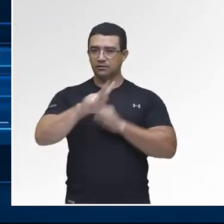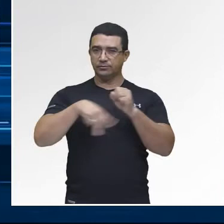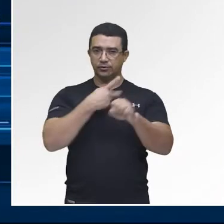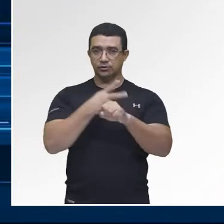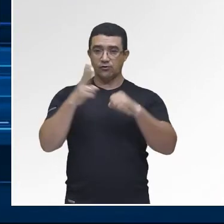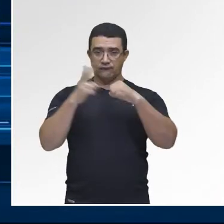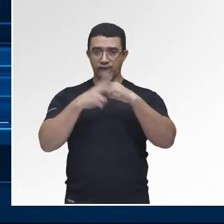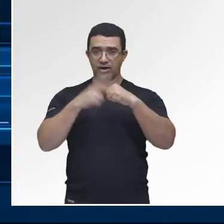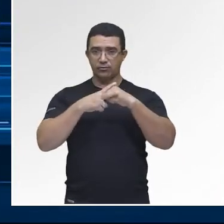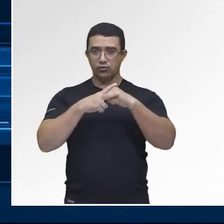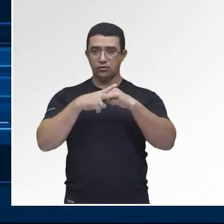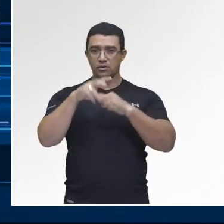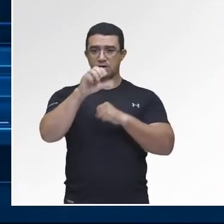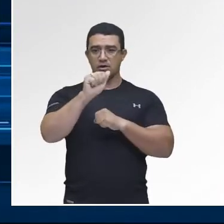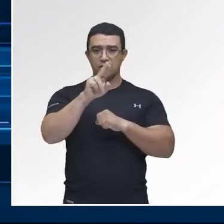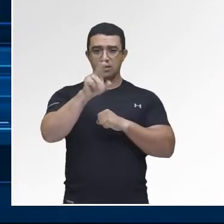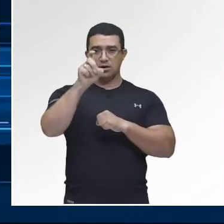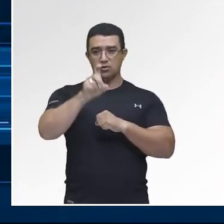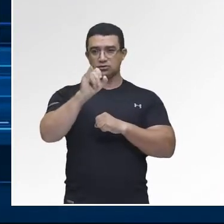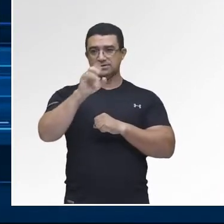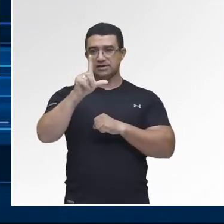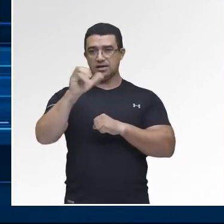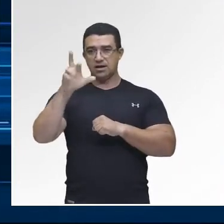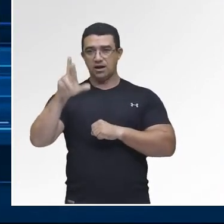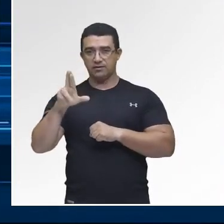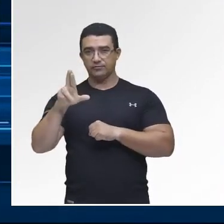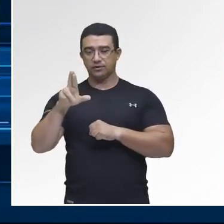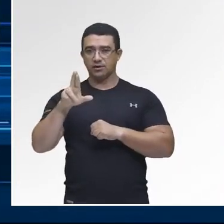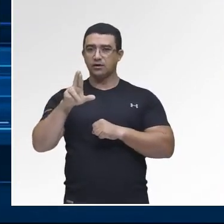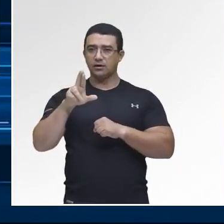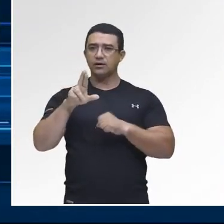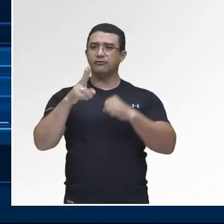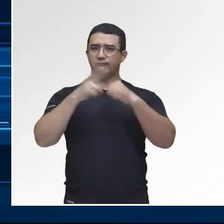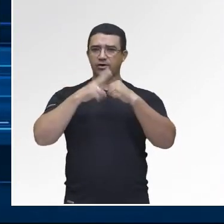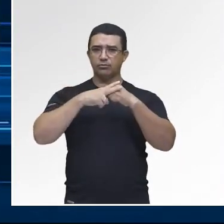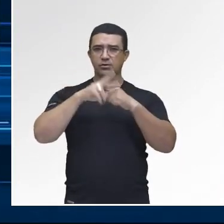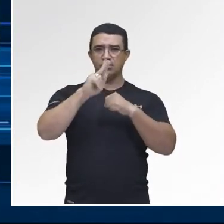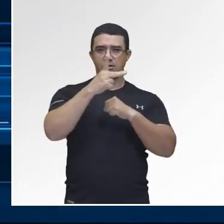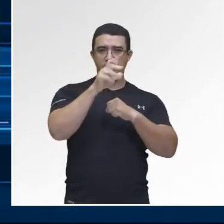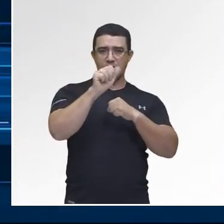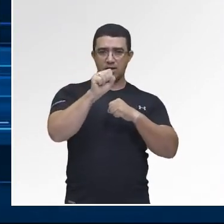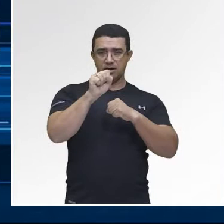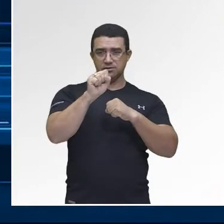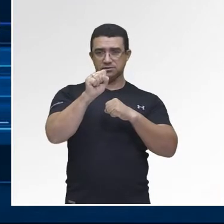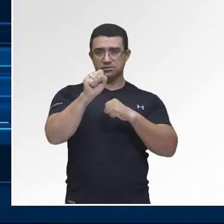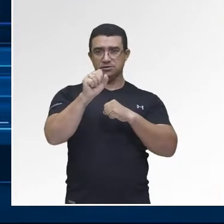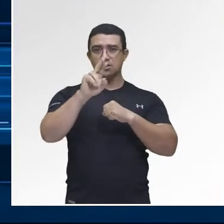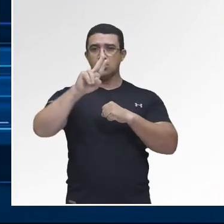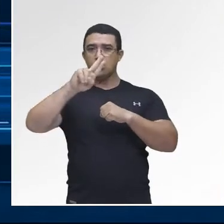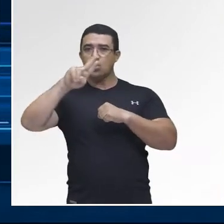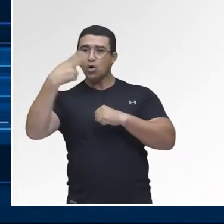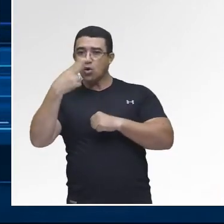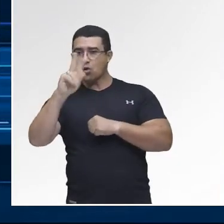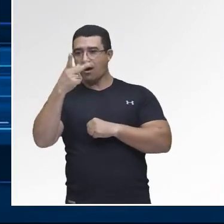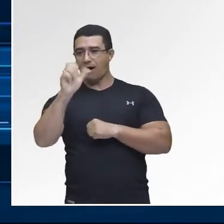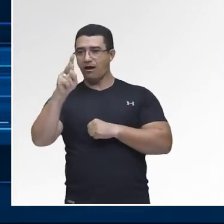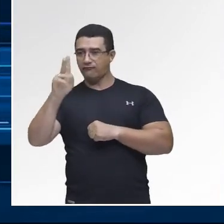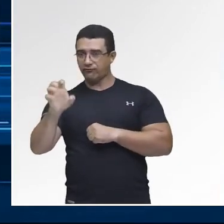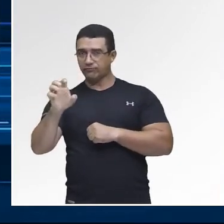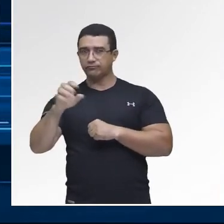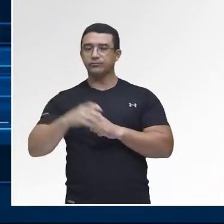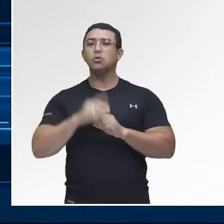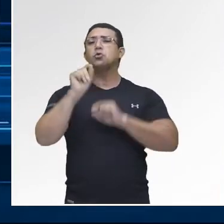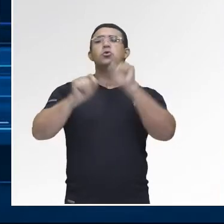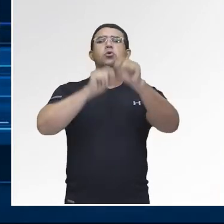verbos auxiliares, que é o has ou have. Tem o acréscimo de algo importante aqui. O has, que situações eu